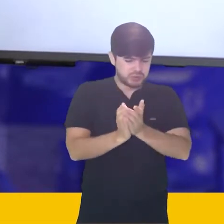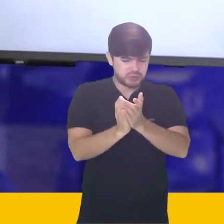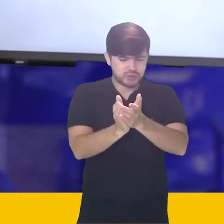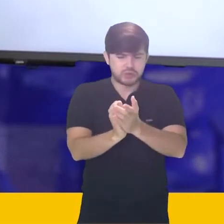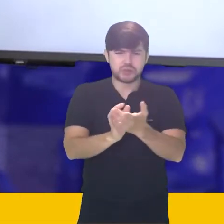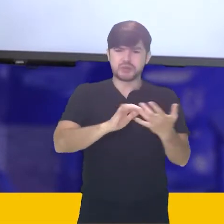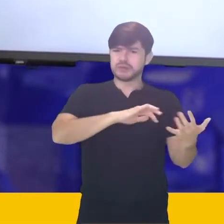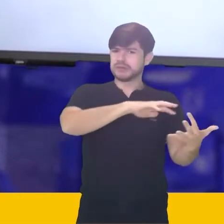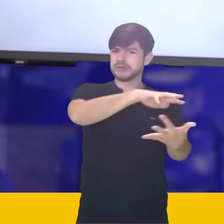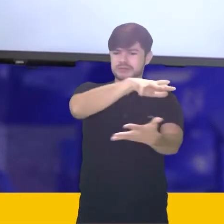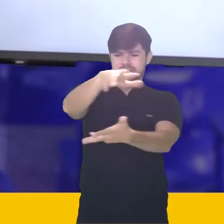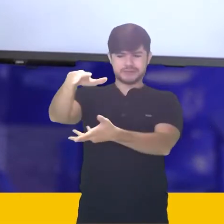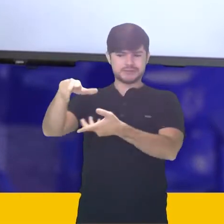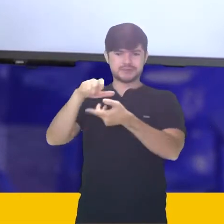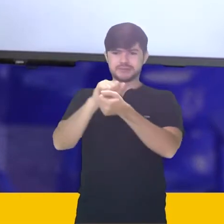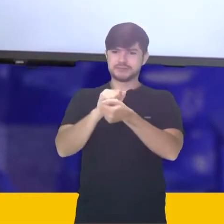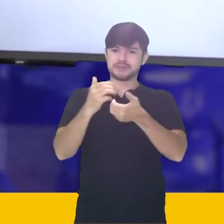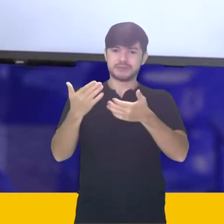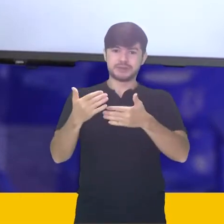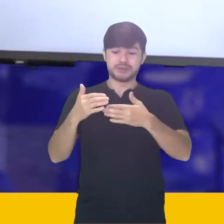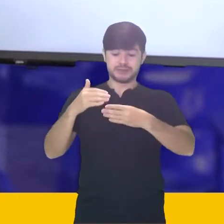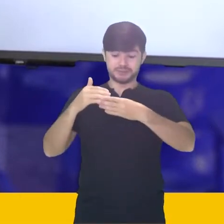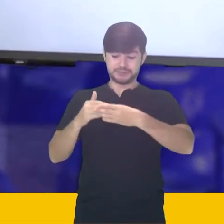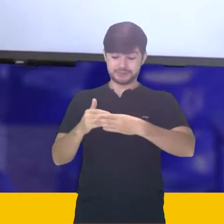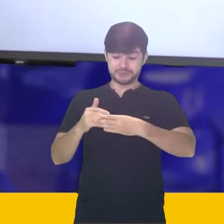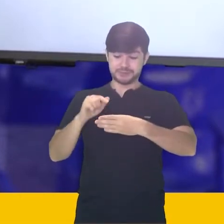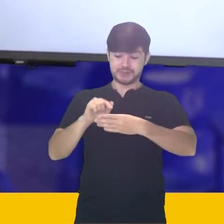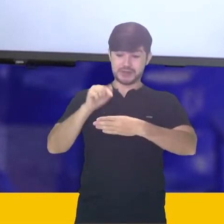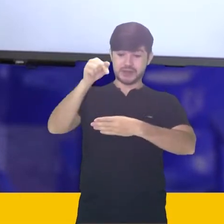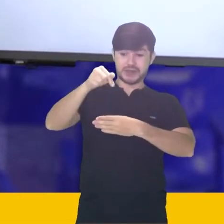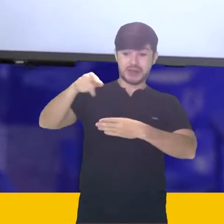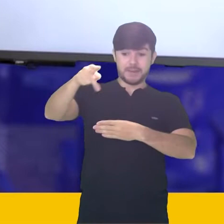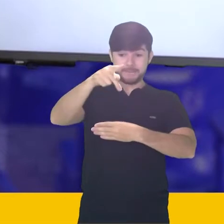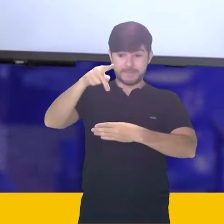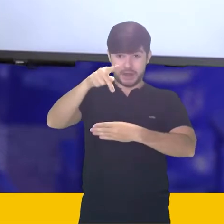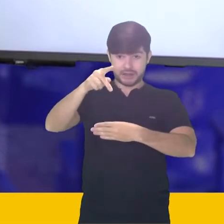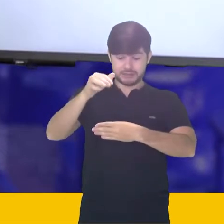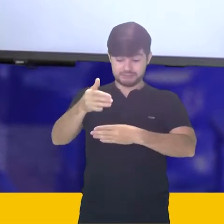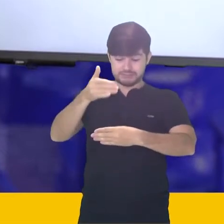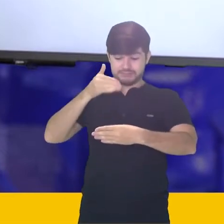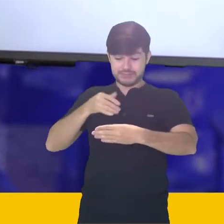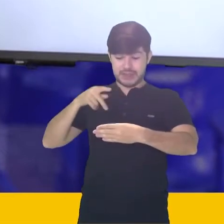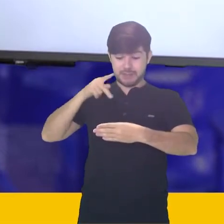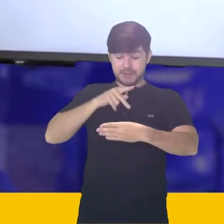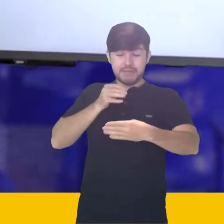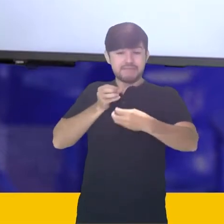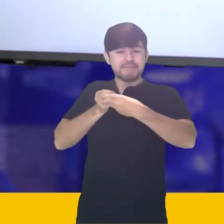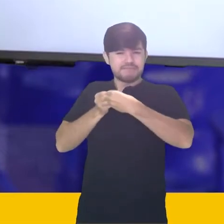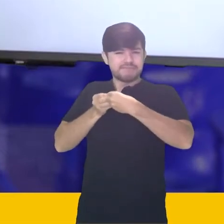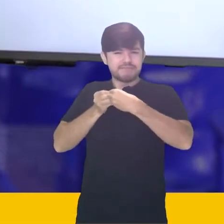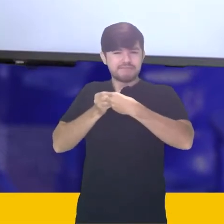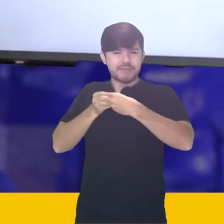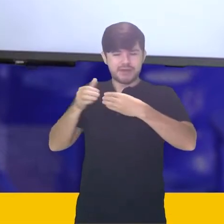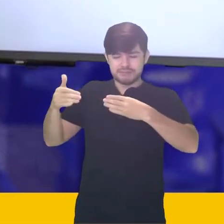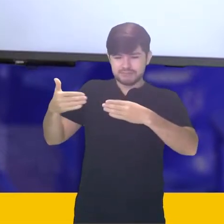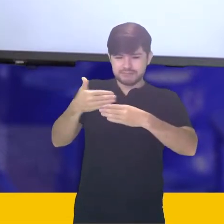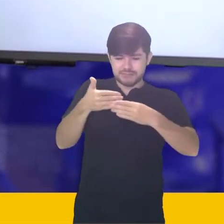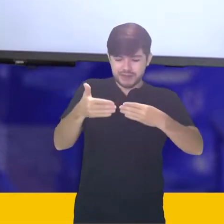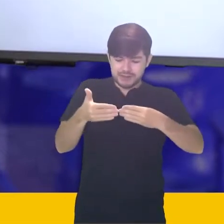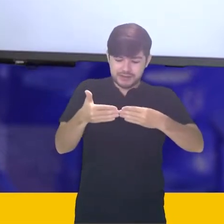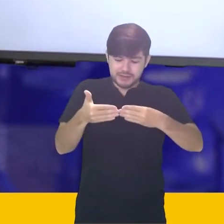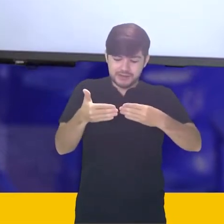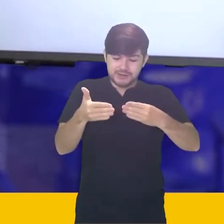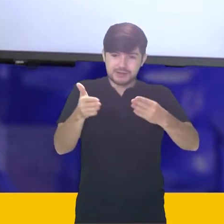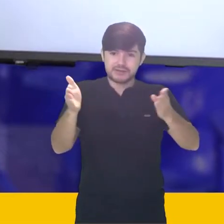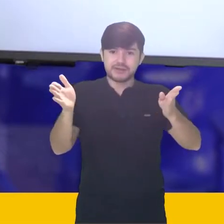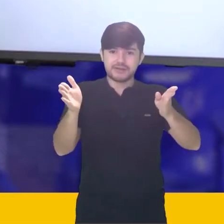nesses lugares, as fronteiras, de certa forma, elas teriam que ser mais abertas, né? Mais fluidas. Dentro do neoliberalismo,